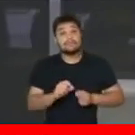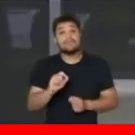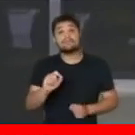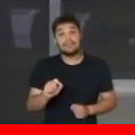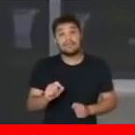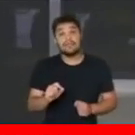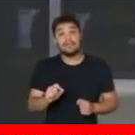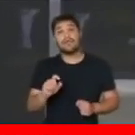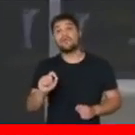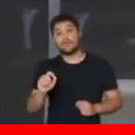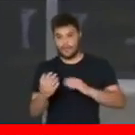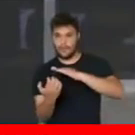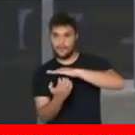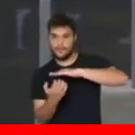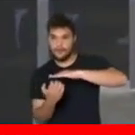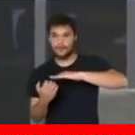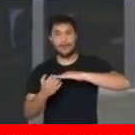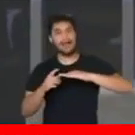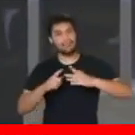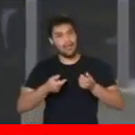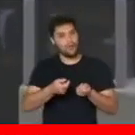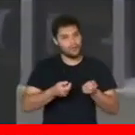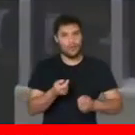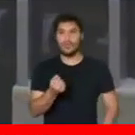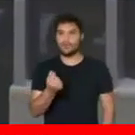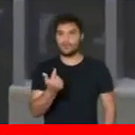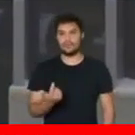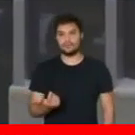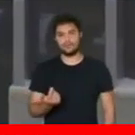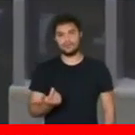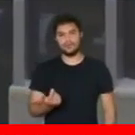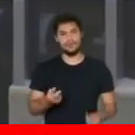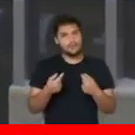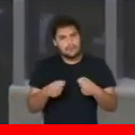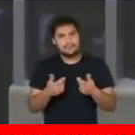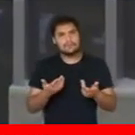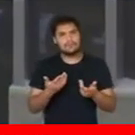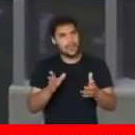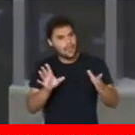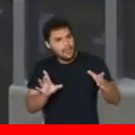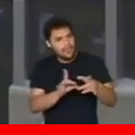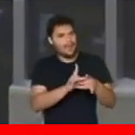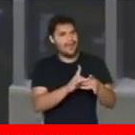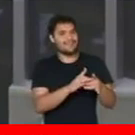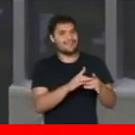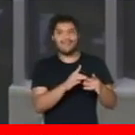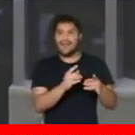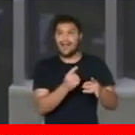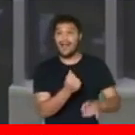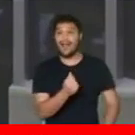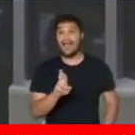Petrobras tenha o controle do preço. O preço da Petrobras tem que ser abrasileirado, esse é o preço da